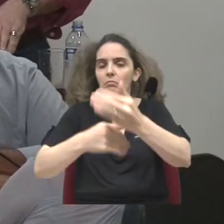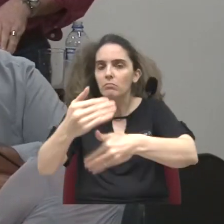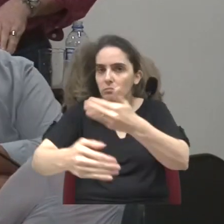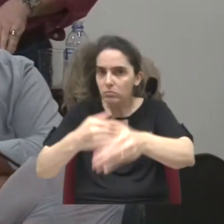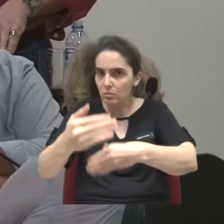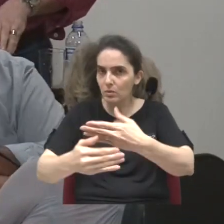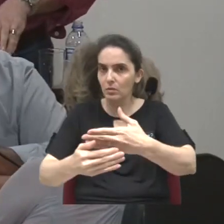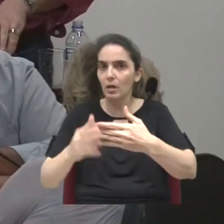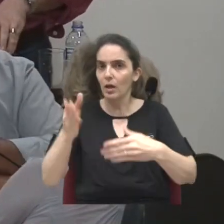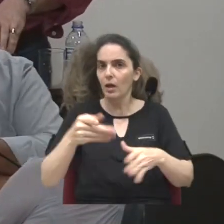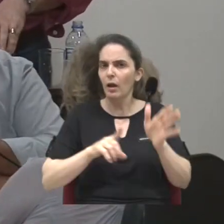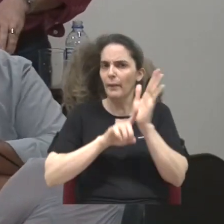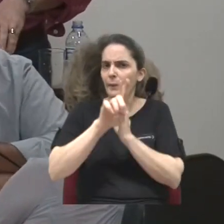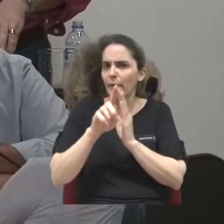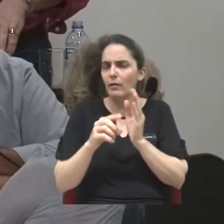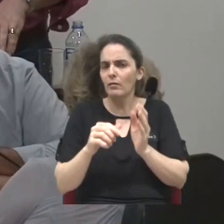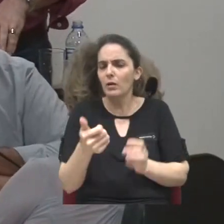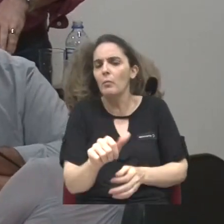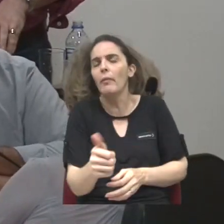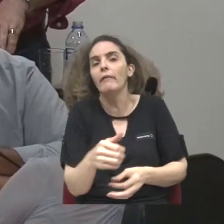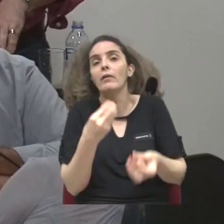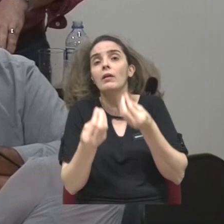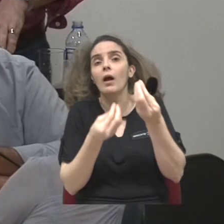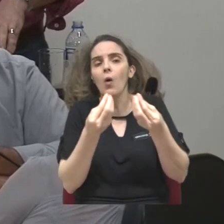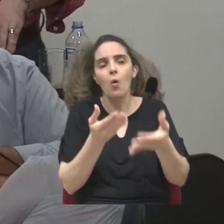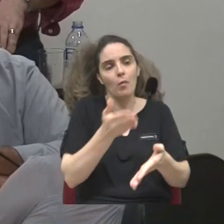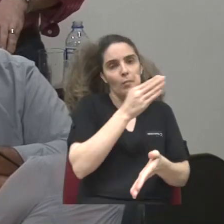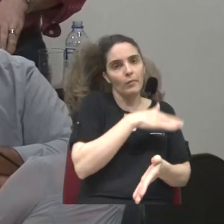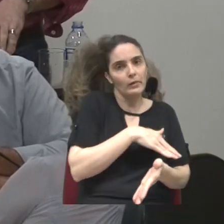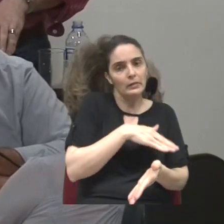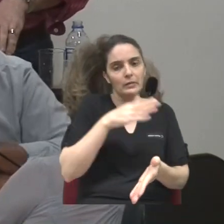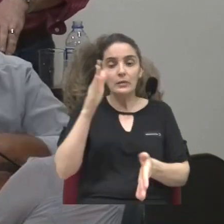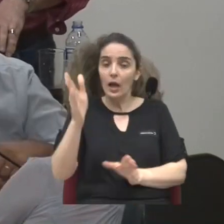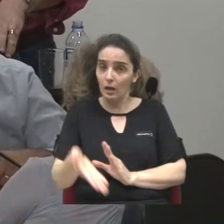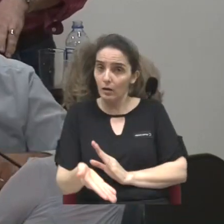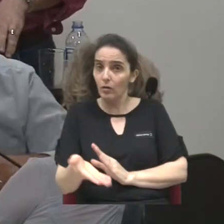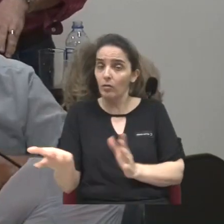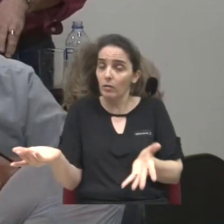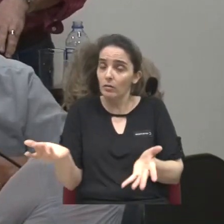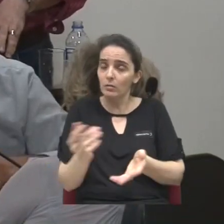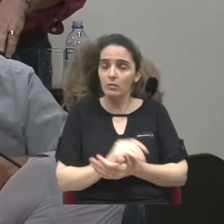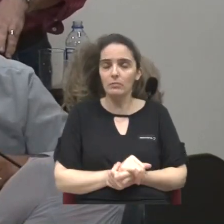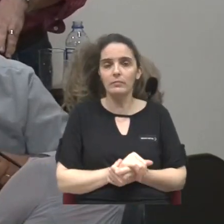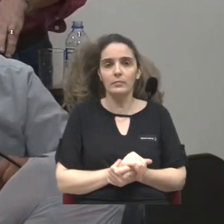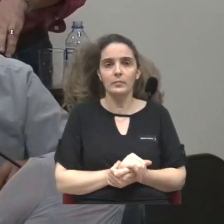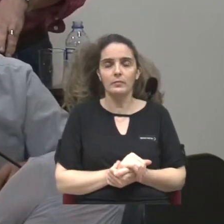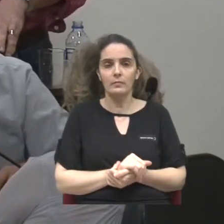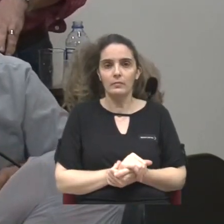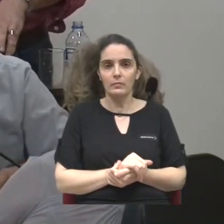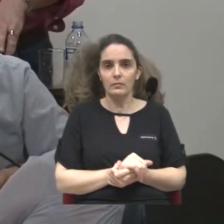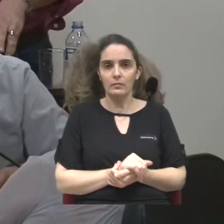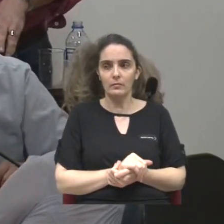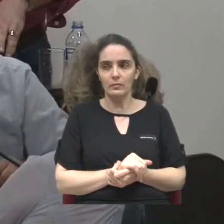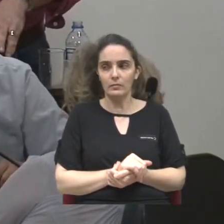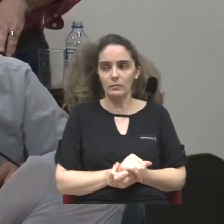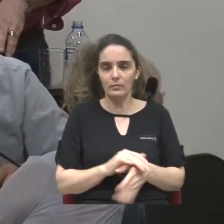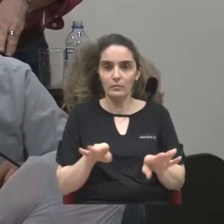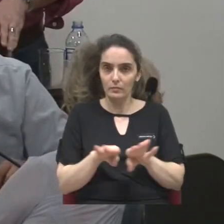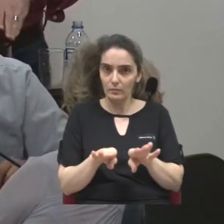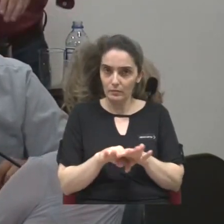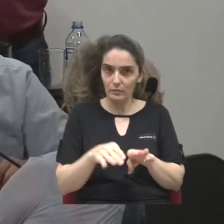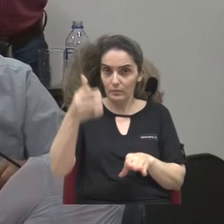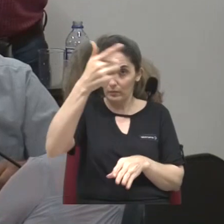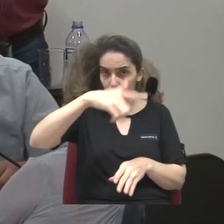poder avaliar como estava a situação antes e como está hoje. Agora, entre outras coisas que se ouviam